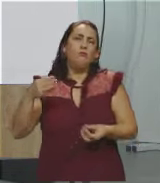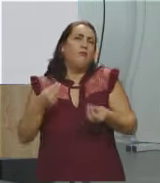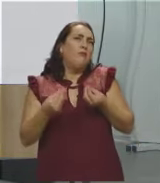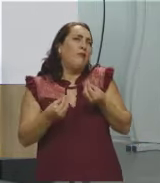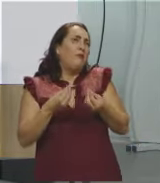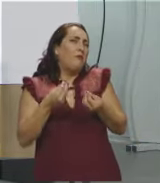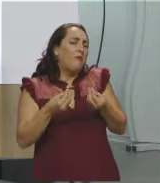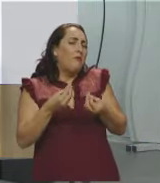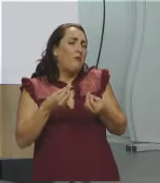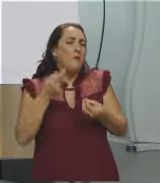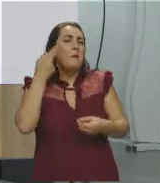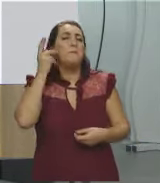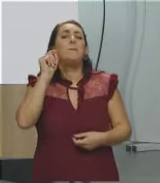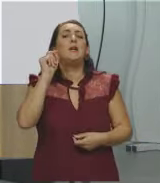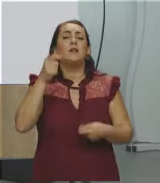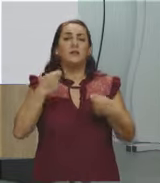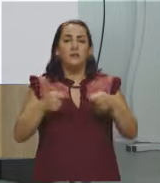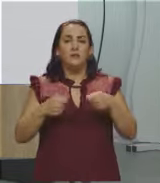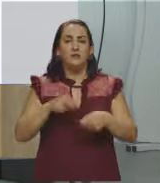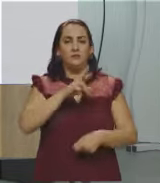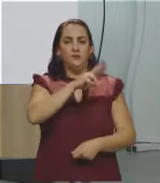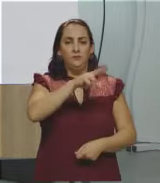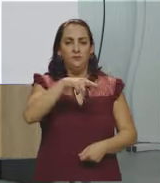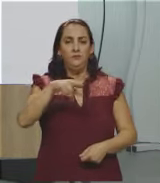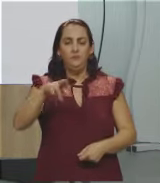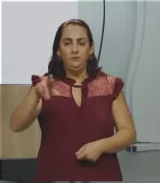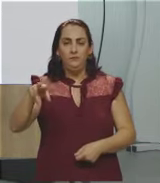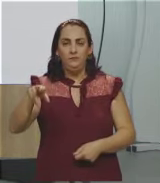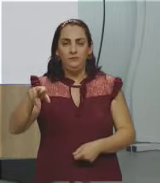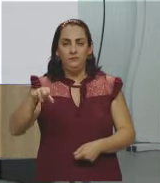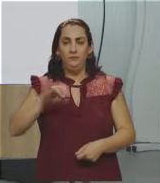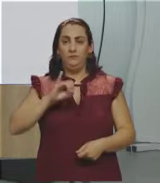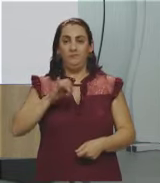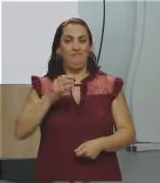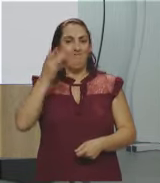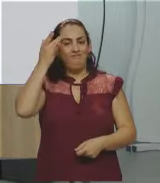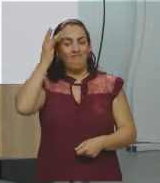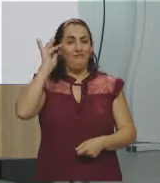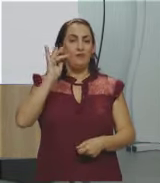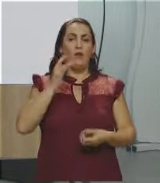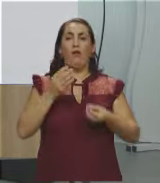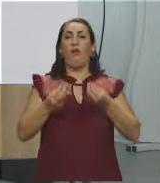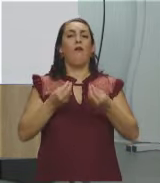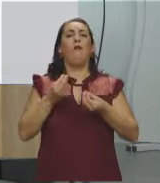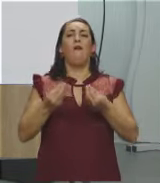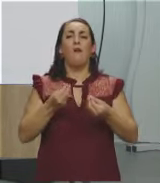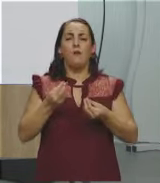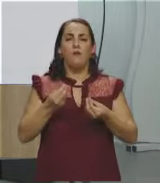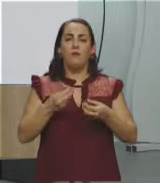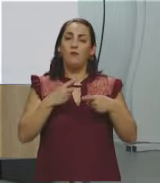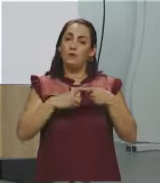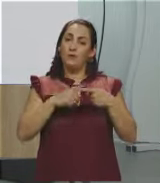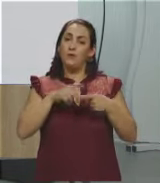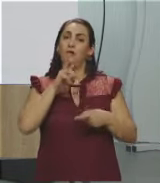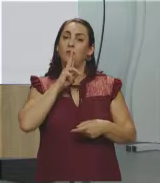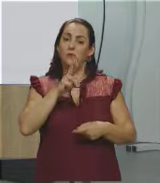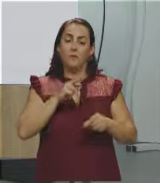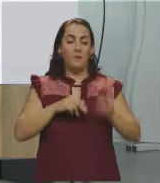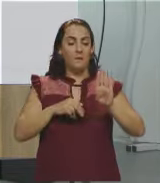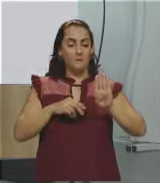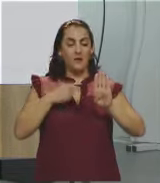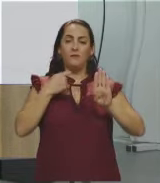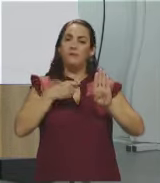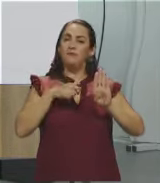equivalente aqui? Se eu não tenho condição de responder a pergunta B sem ter a resposta da pergunta A. Por isso foi necessário fazer